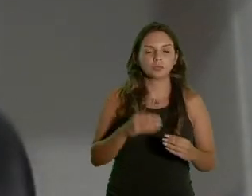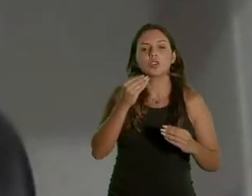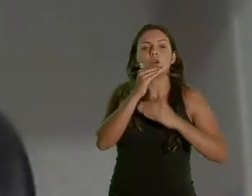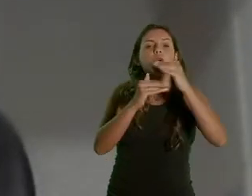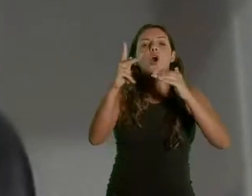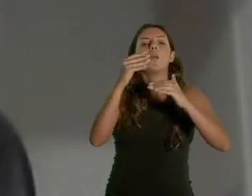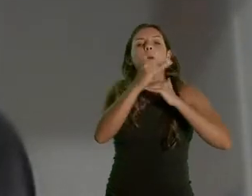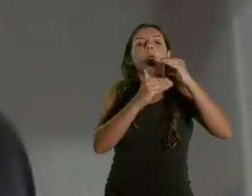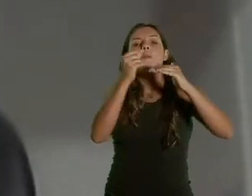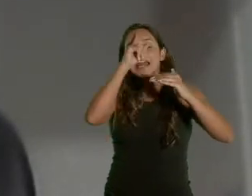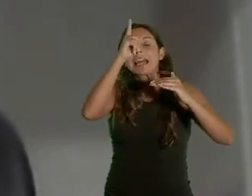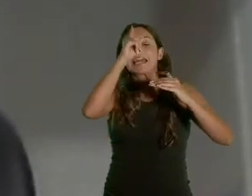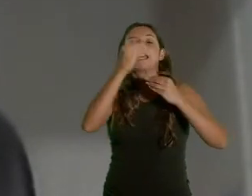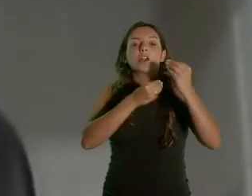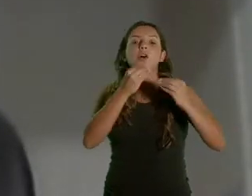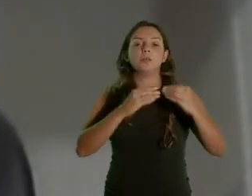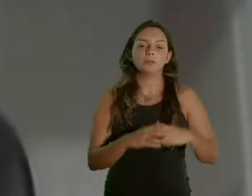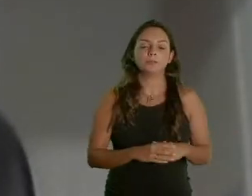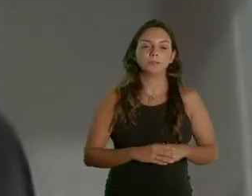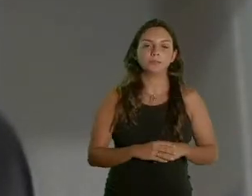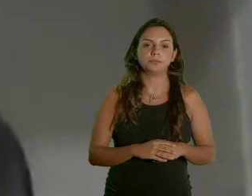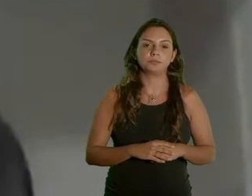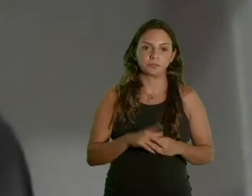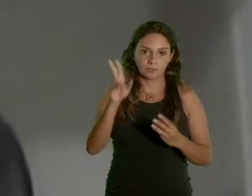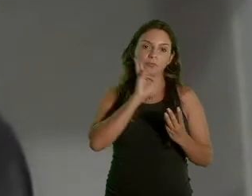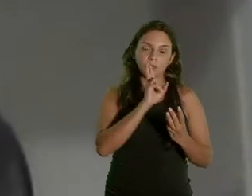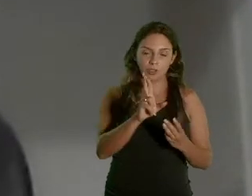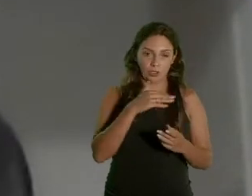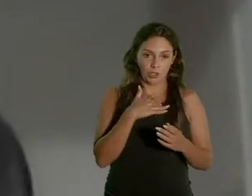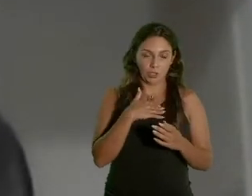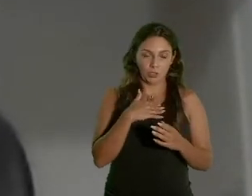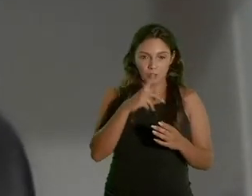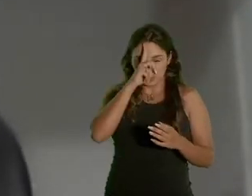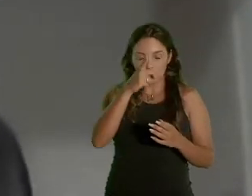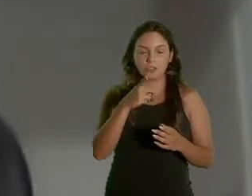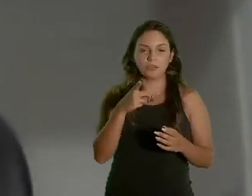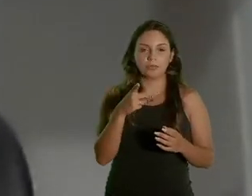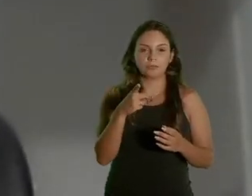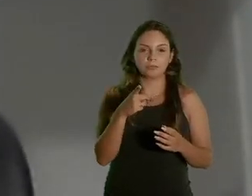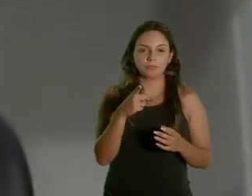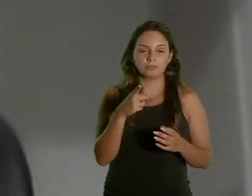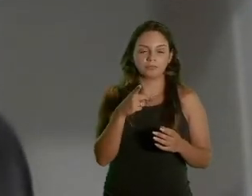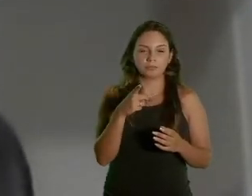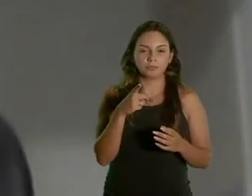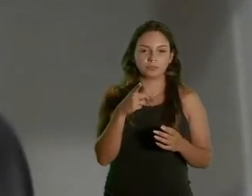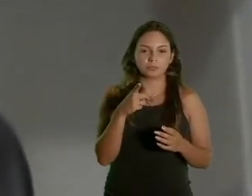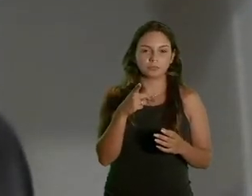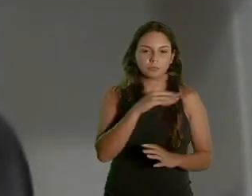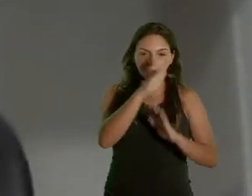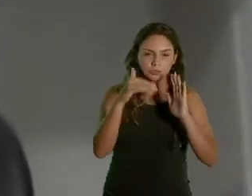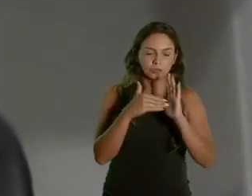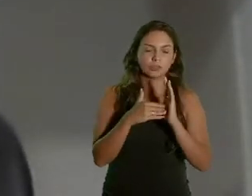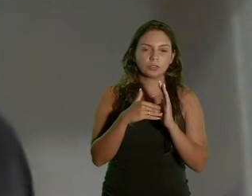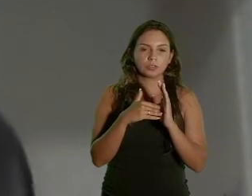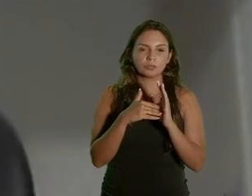que é o seu processo criativo? Eu costumo dizer que meu processo criativo, ele é